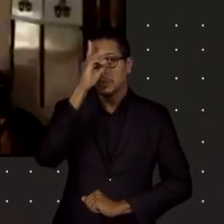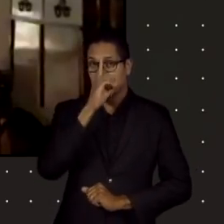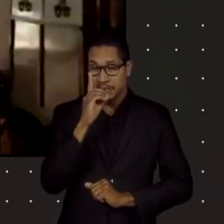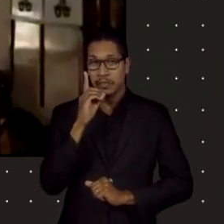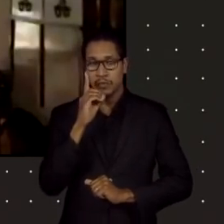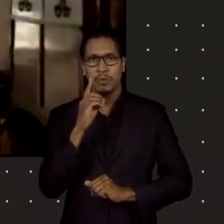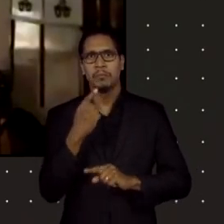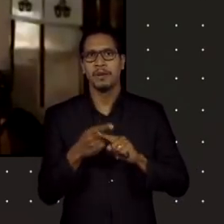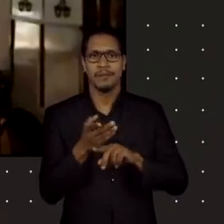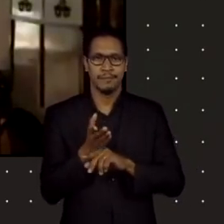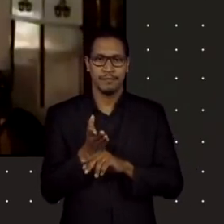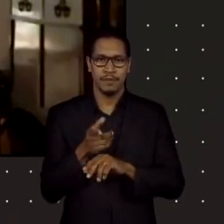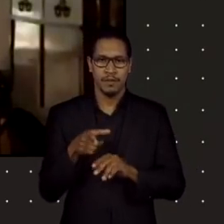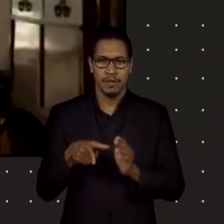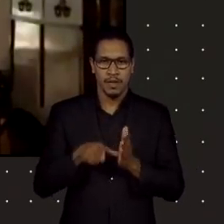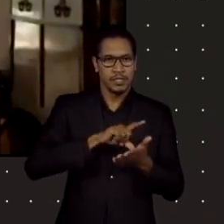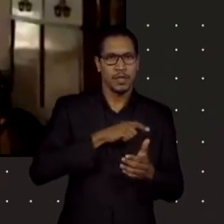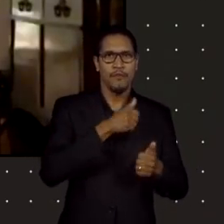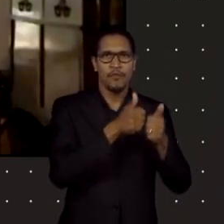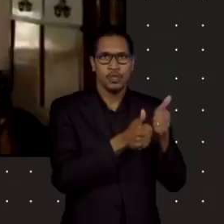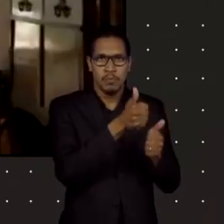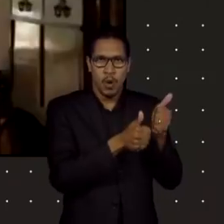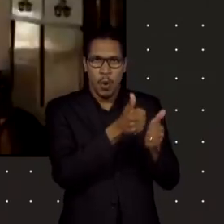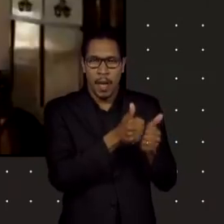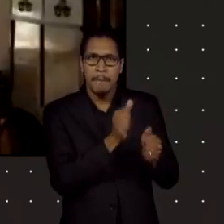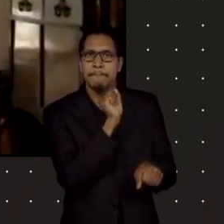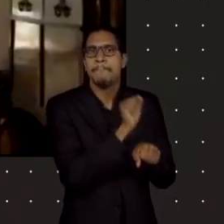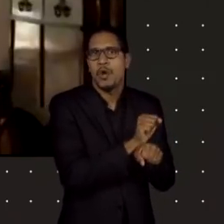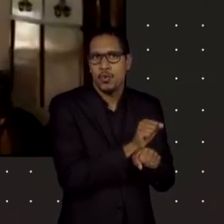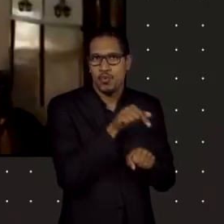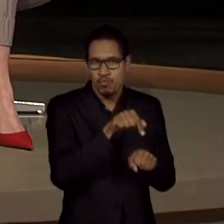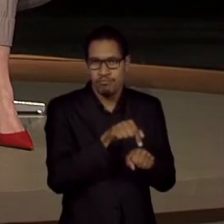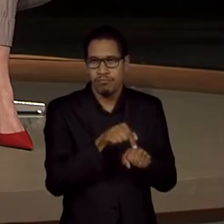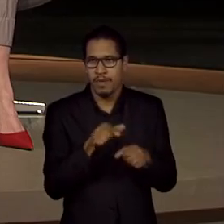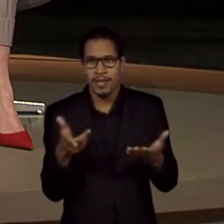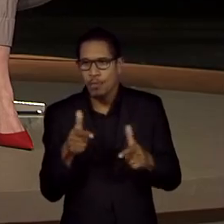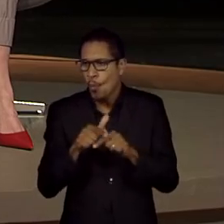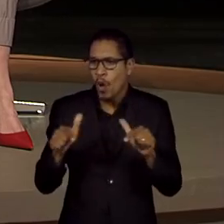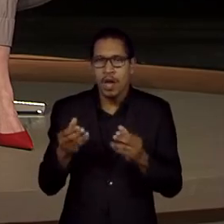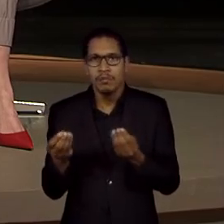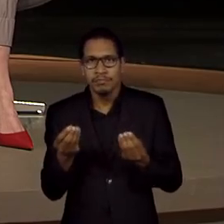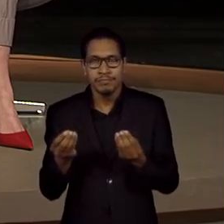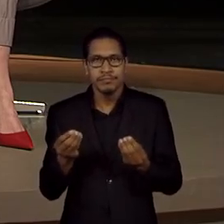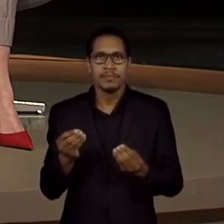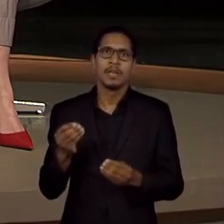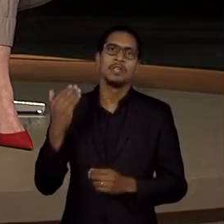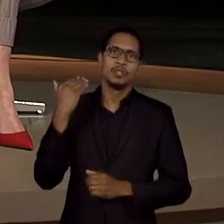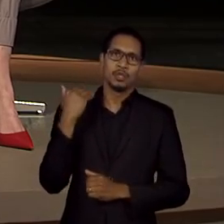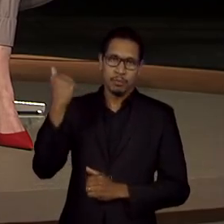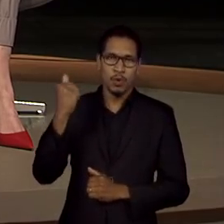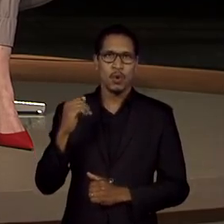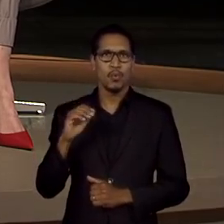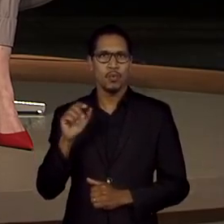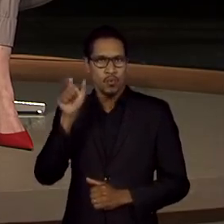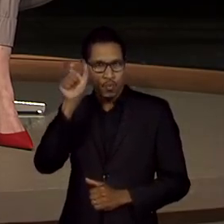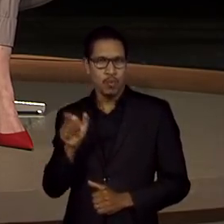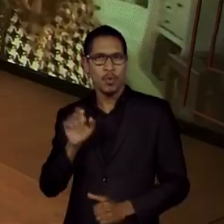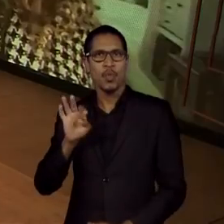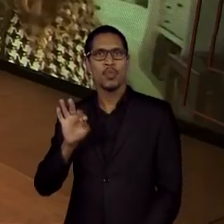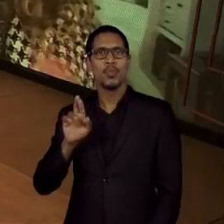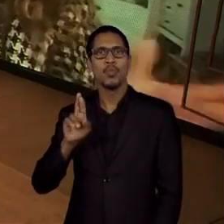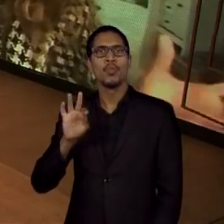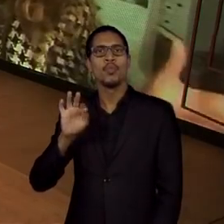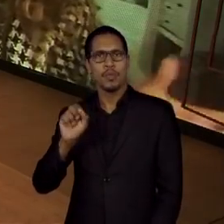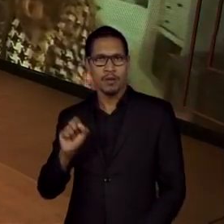deixado pelo futebol, o Paulinho Machado de Carvalho e o Tuta resolveram dar